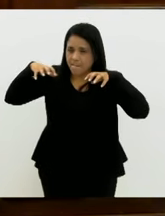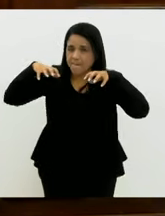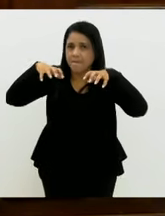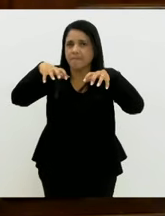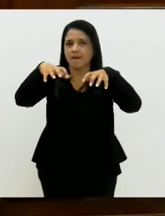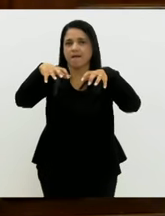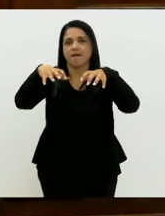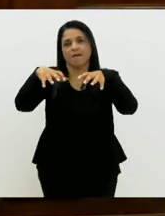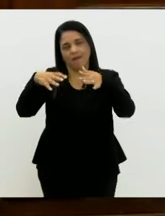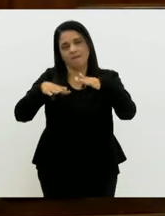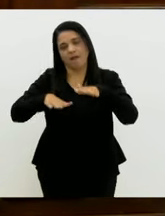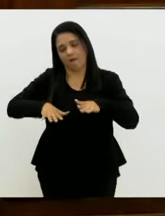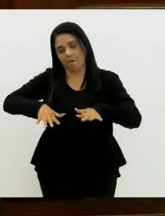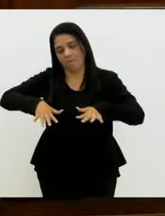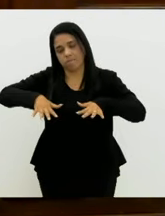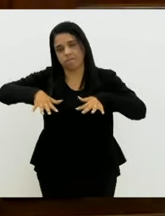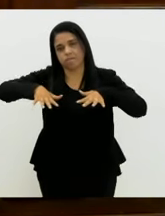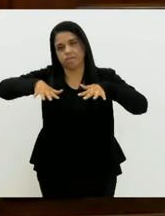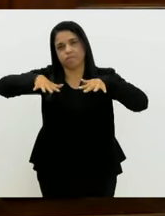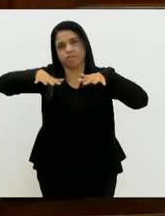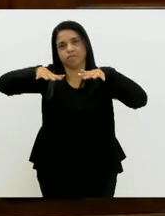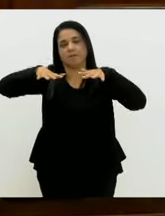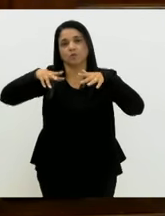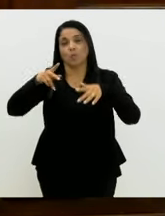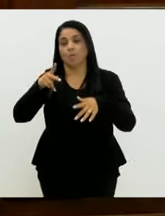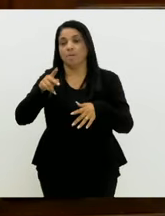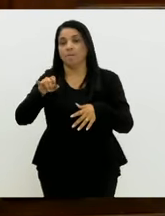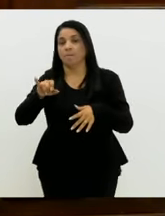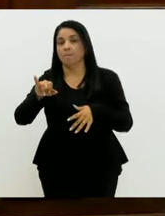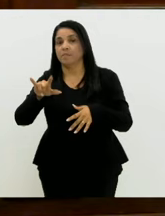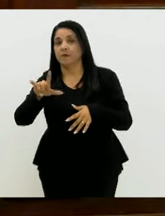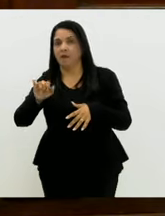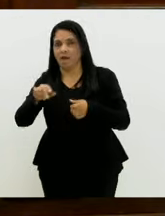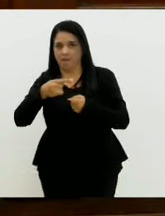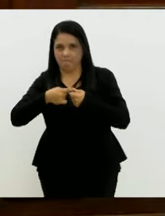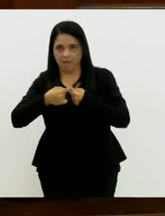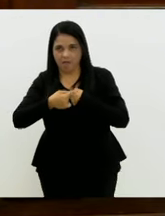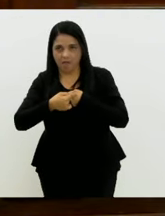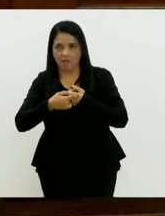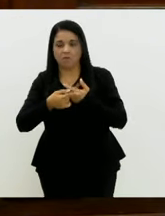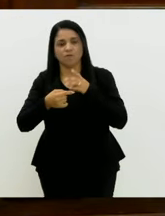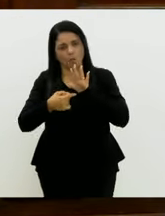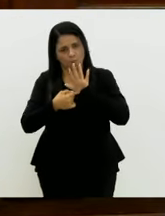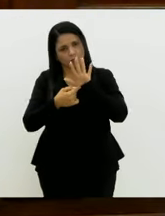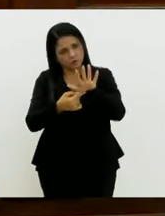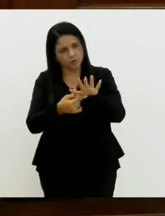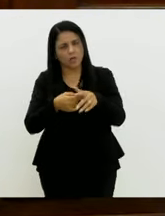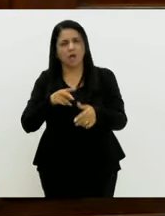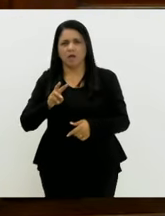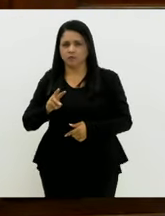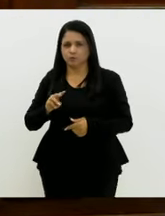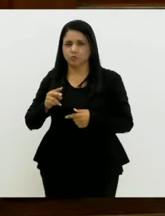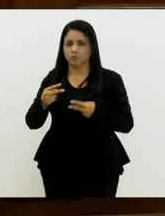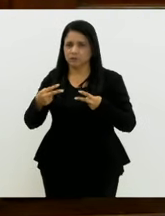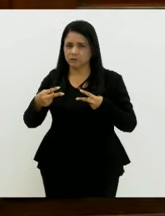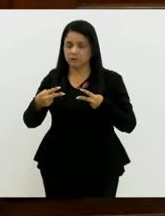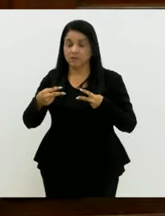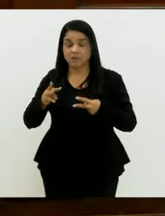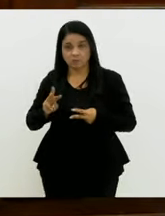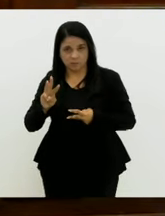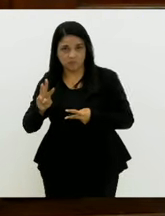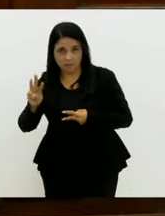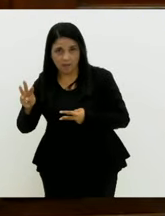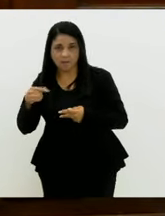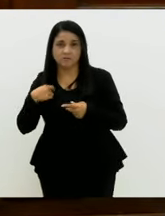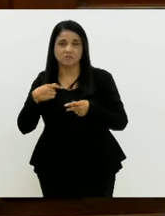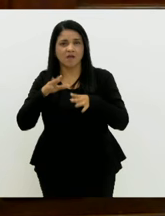você realmente, porque segundo alguns estudos, que eu vou mostrar tudo isso, dar o site que as pessoas possam entrar, tudo isso, porque as pessoas, às vezes, os políticos